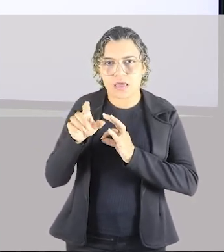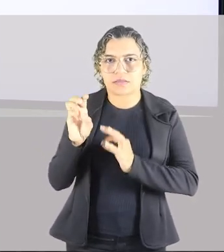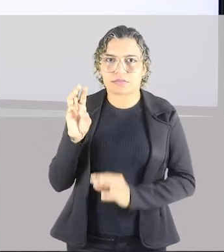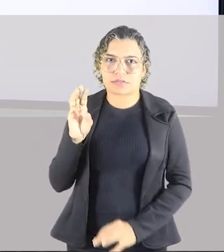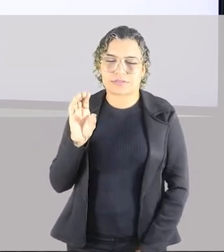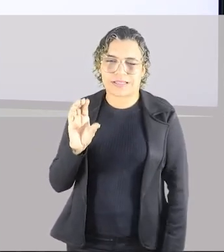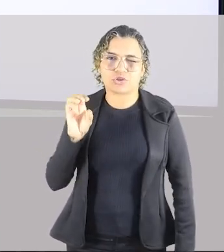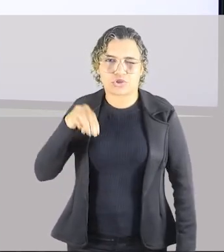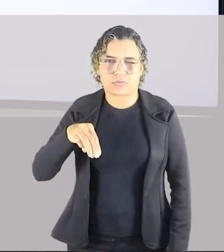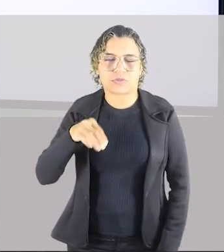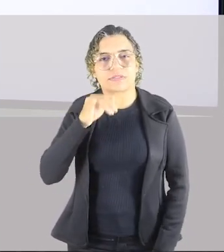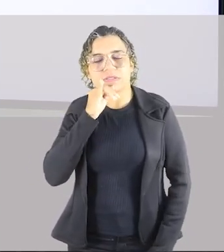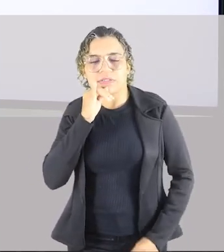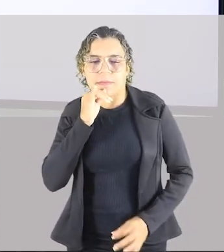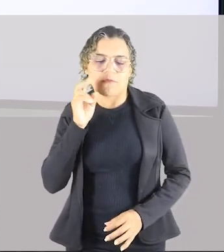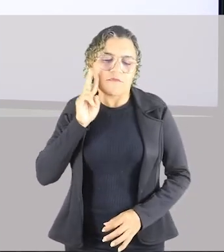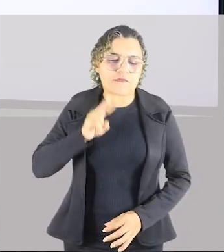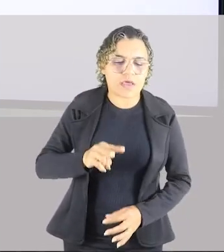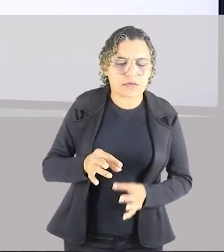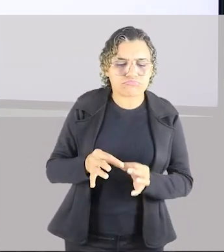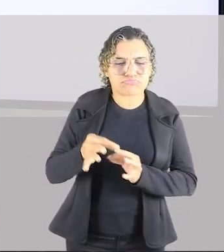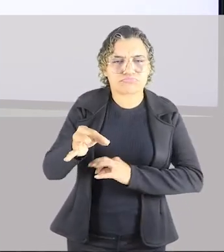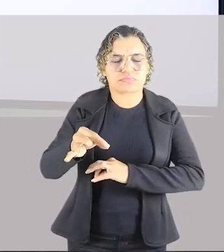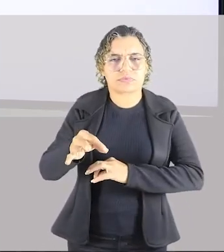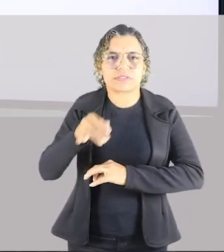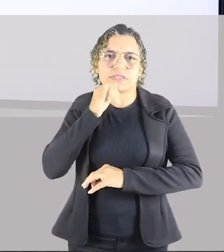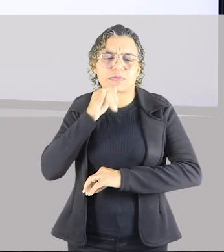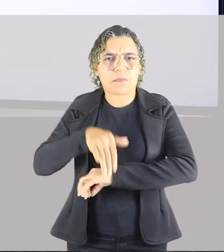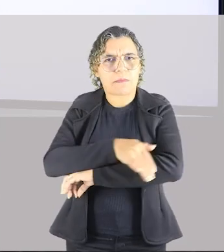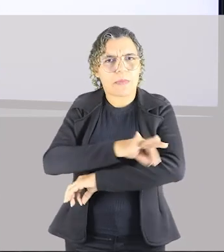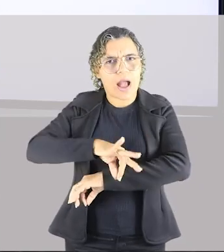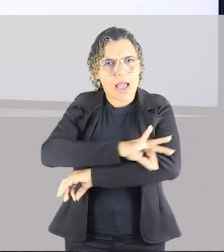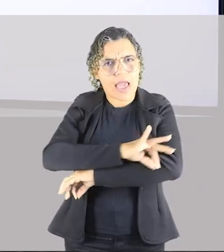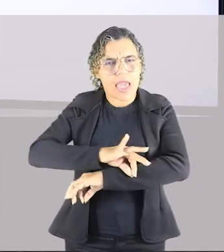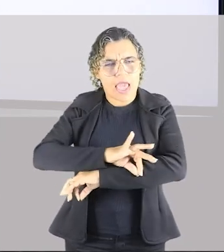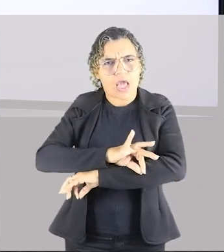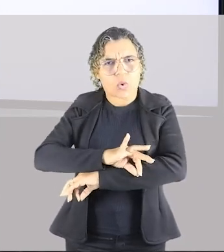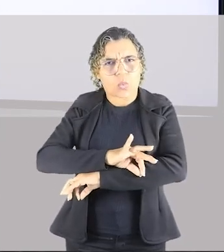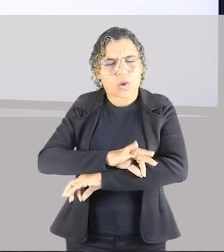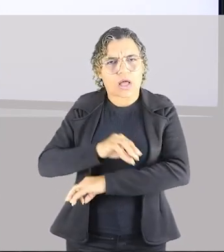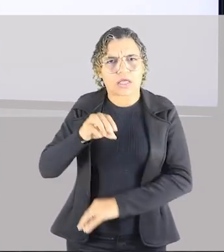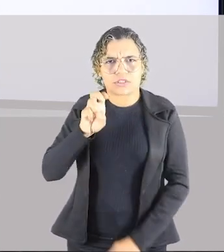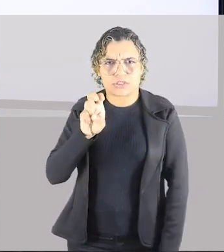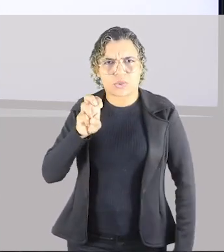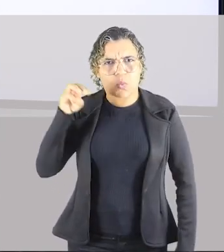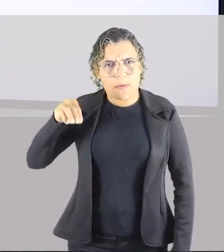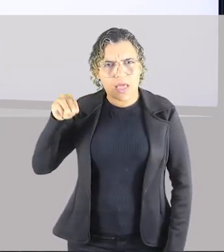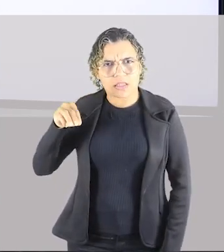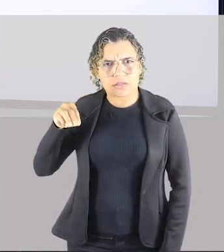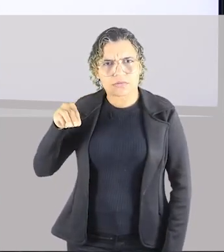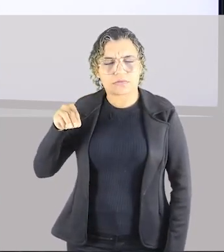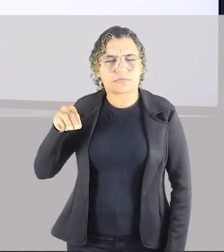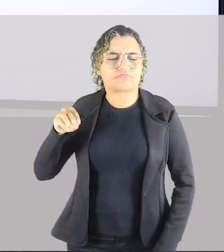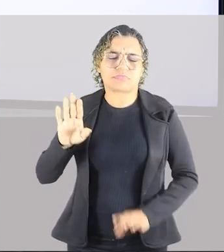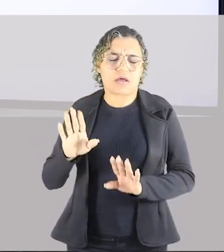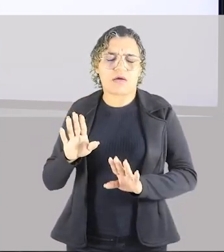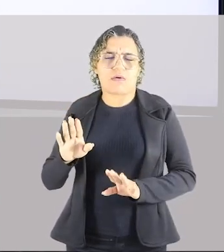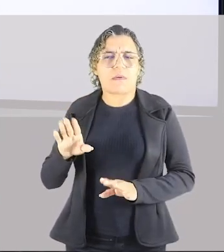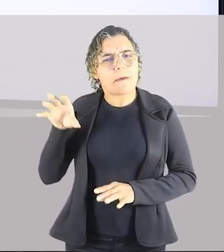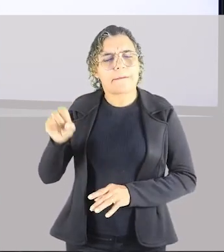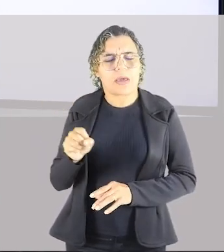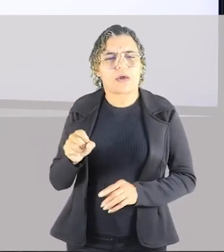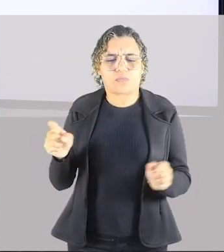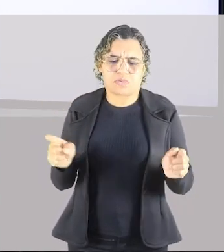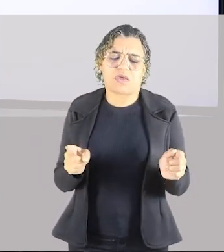vou olhar uma distância em um mapa, me dá a régua aí de 5 metros. Não, né? Se eu for pegar uma distância no mapa, eu vou pegar em centímetros, pego uma régua